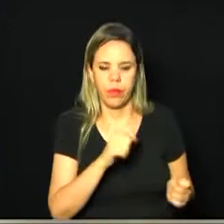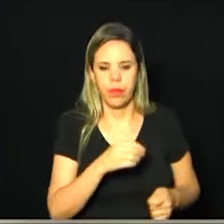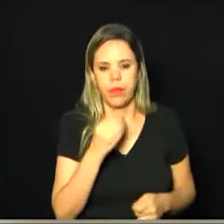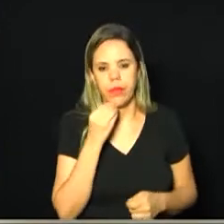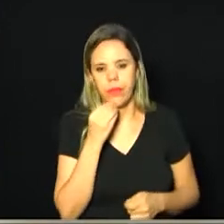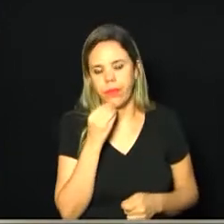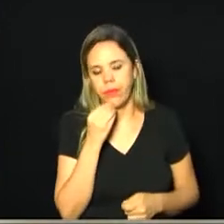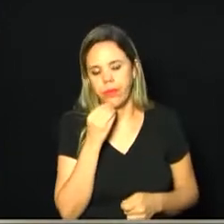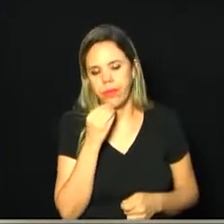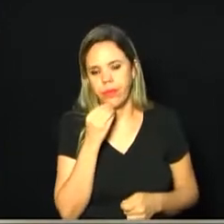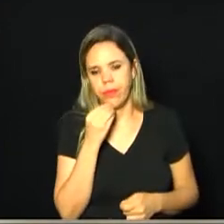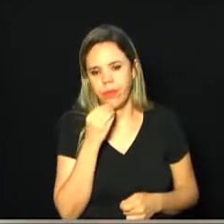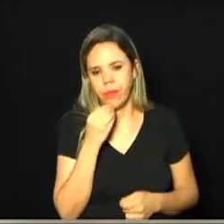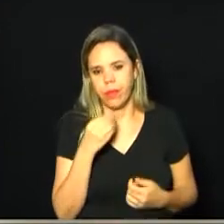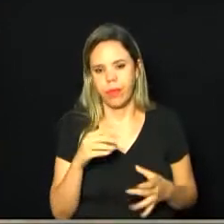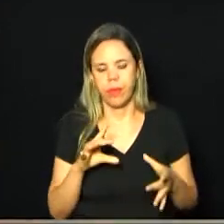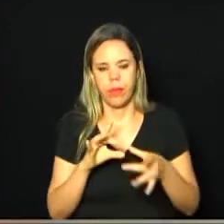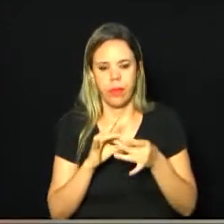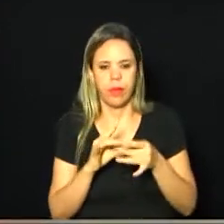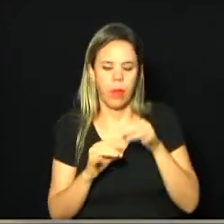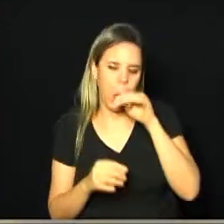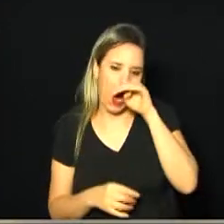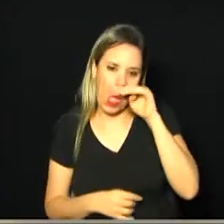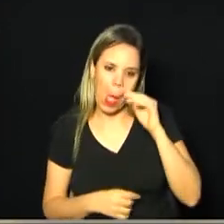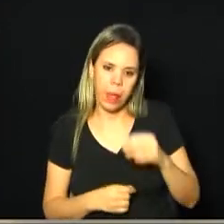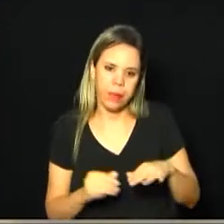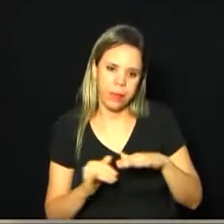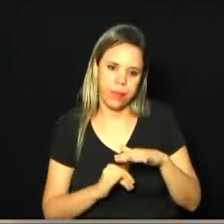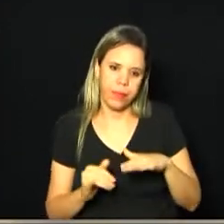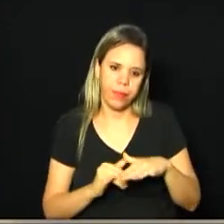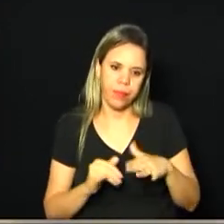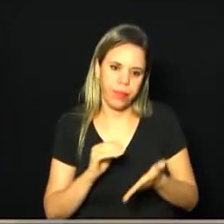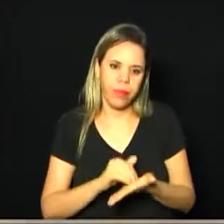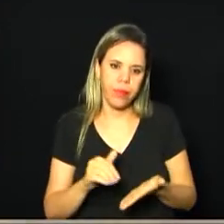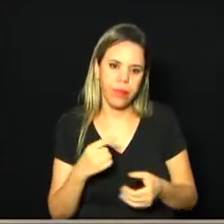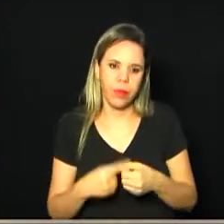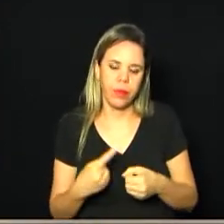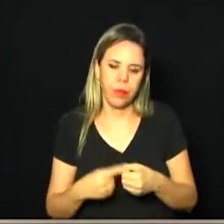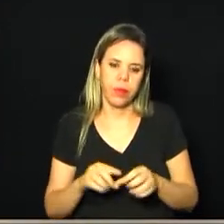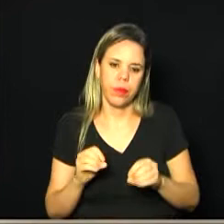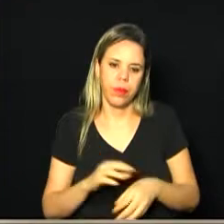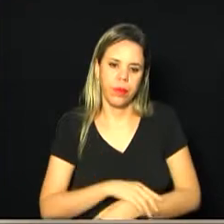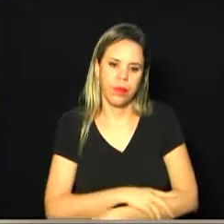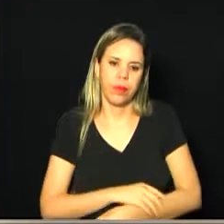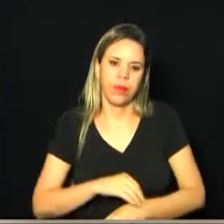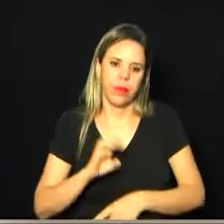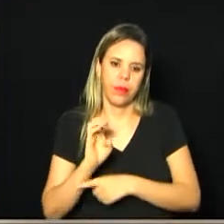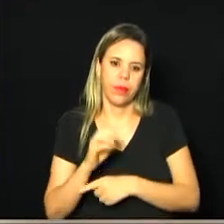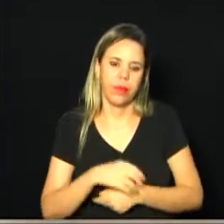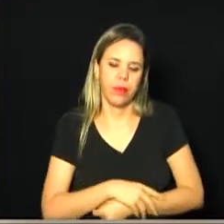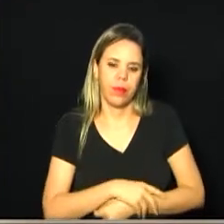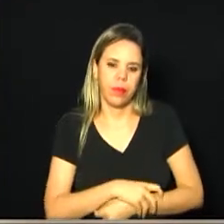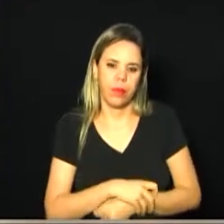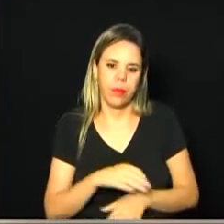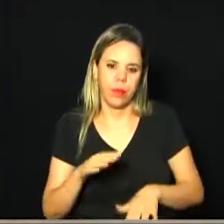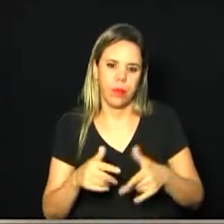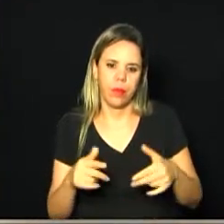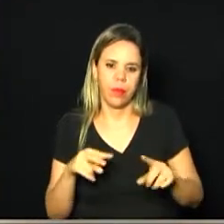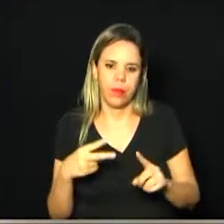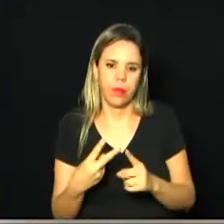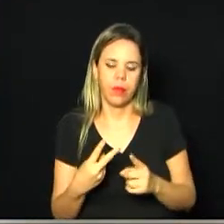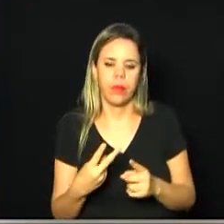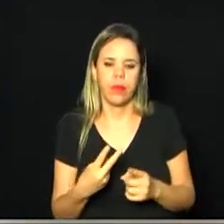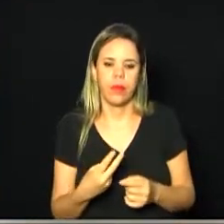possibilidades né tanto convênios né com instituições da Secretaria Municipal de Educação dos Estados enfim Talvez algumas